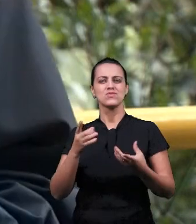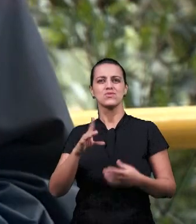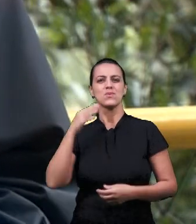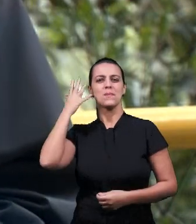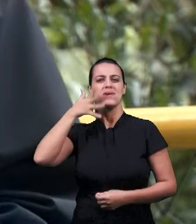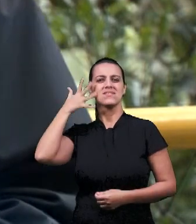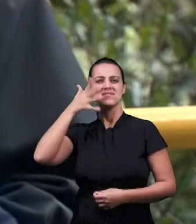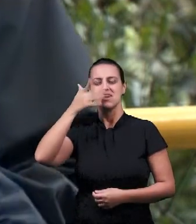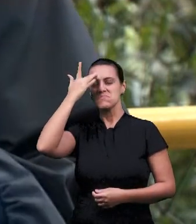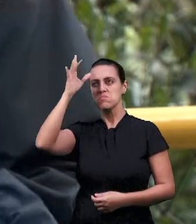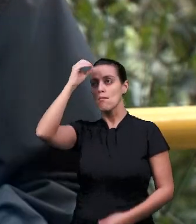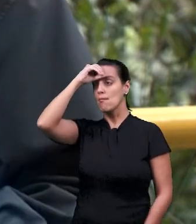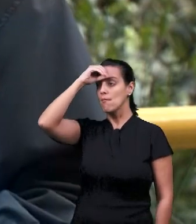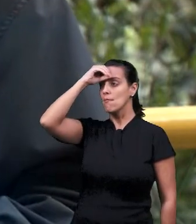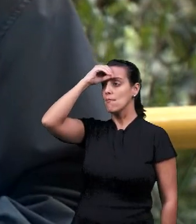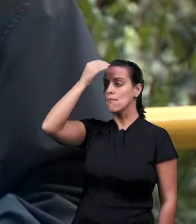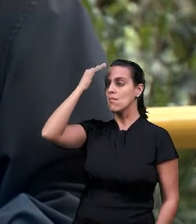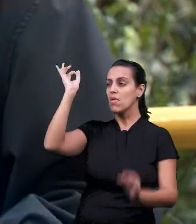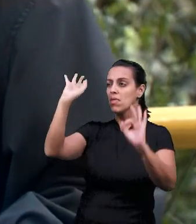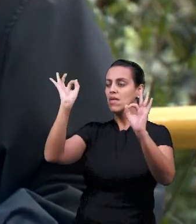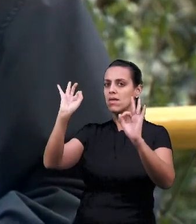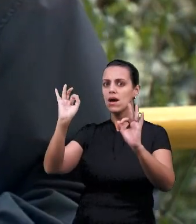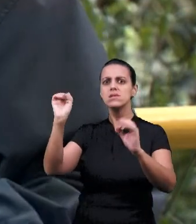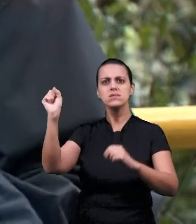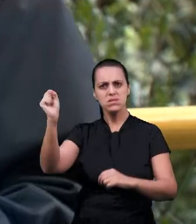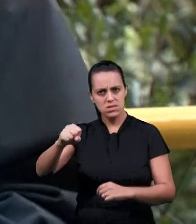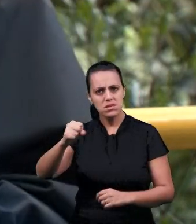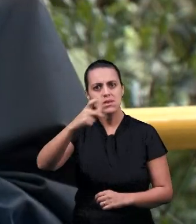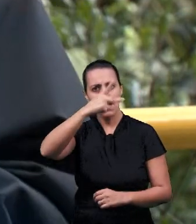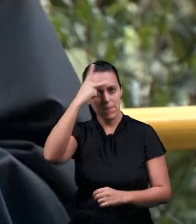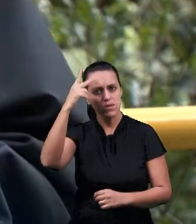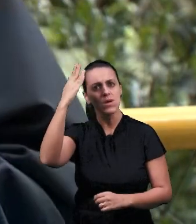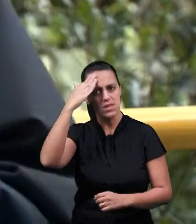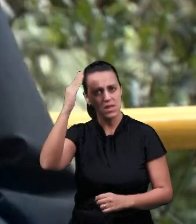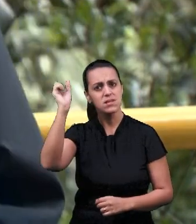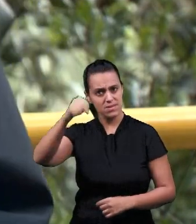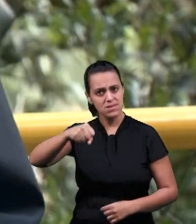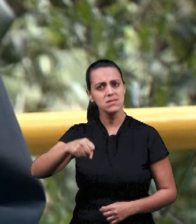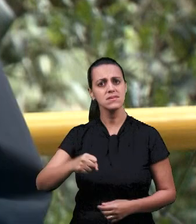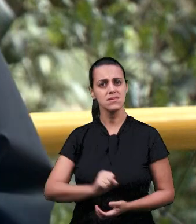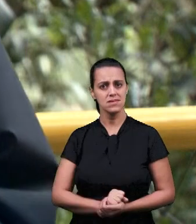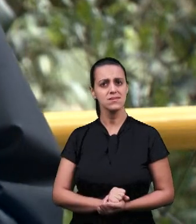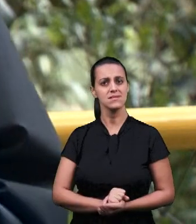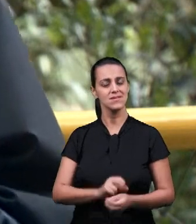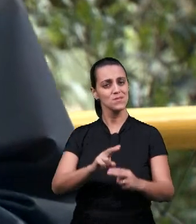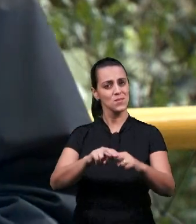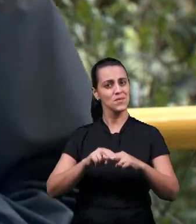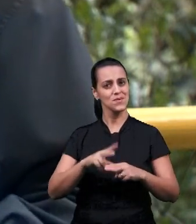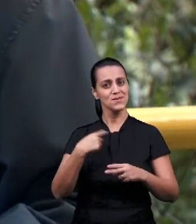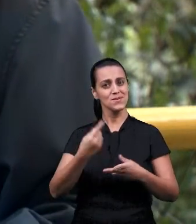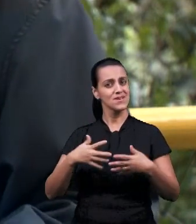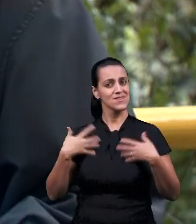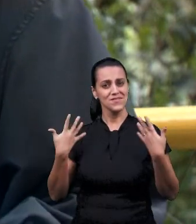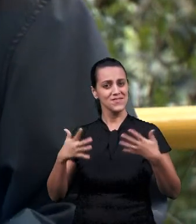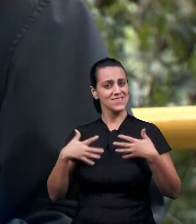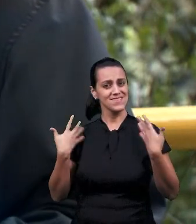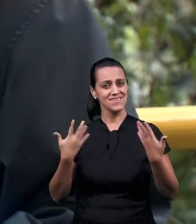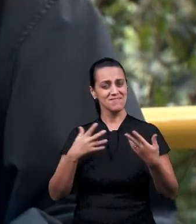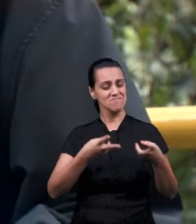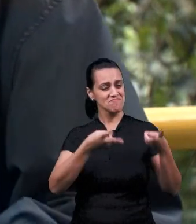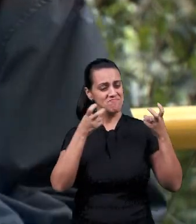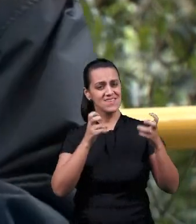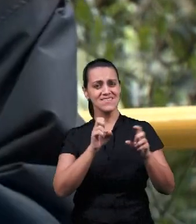estão entendendo, as pessoas estão entendendo. E é por isso que estamos alegres e felizes ao ver um seminário como